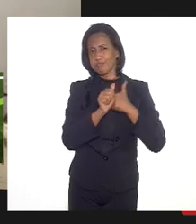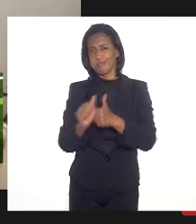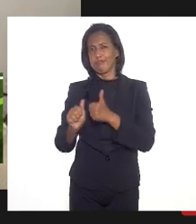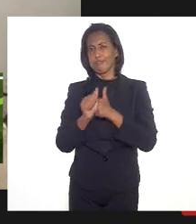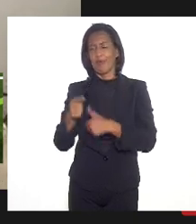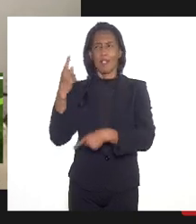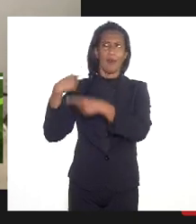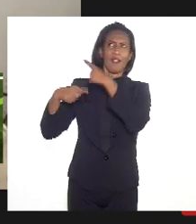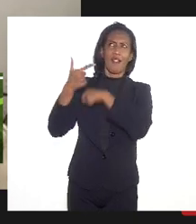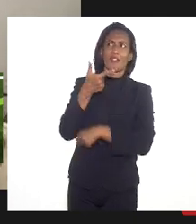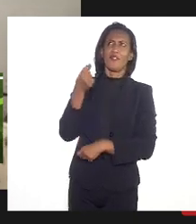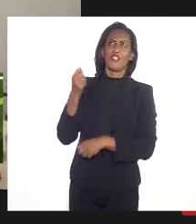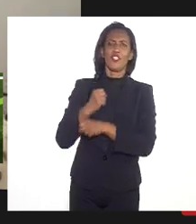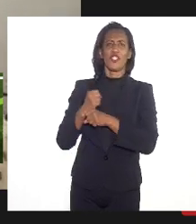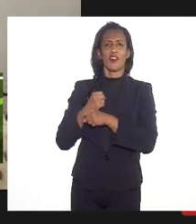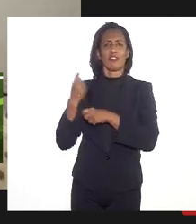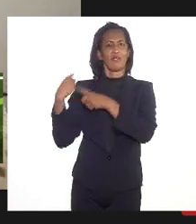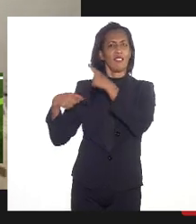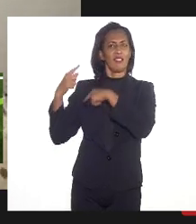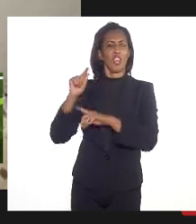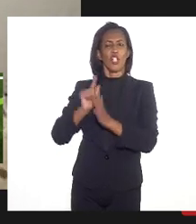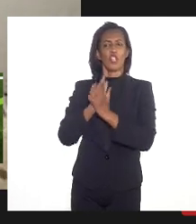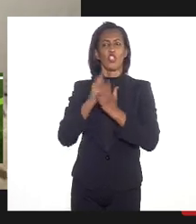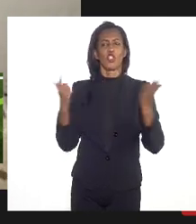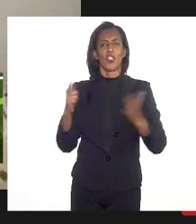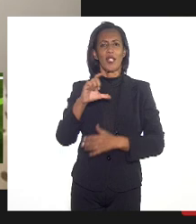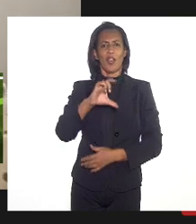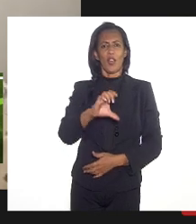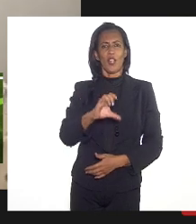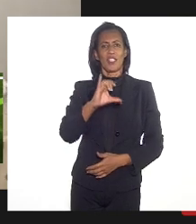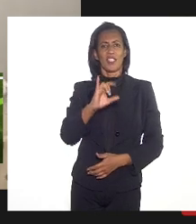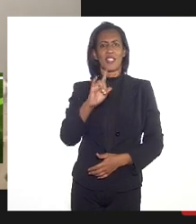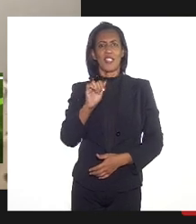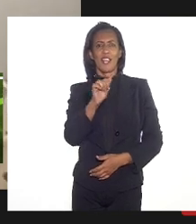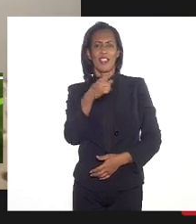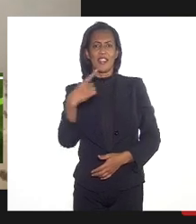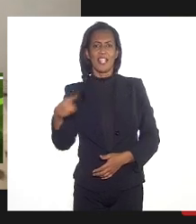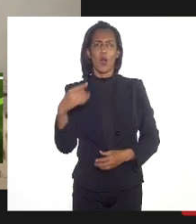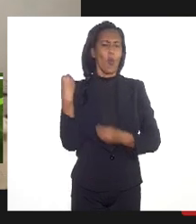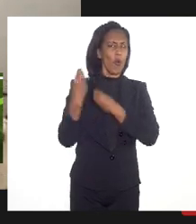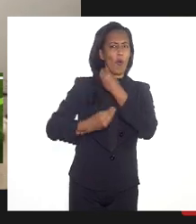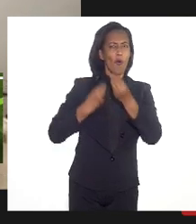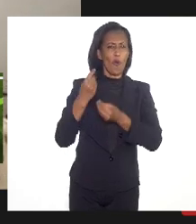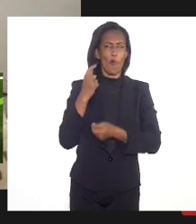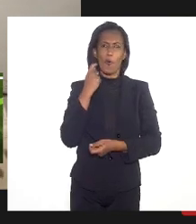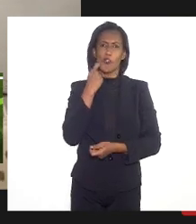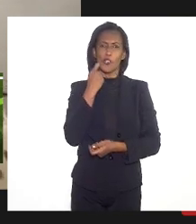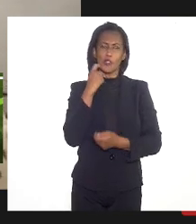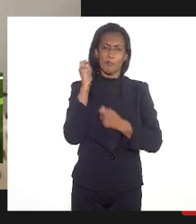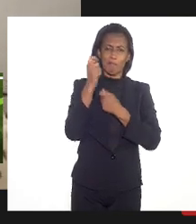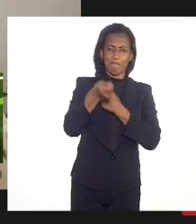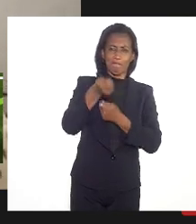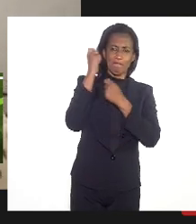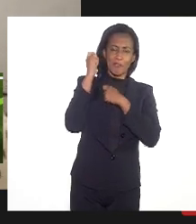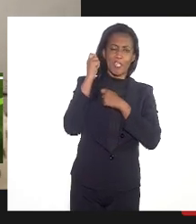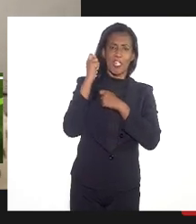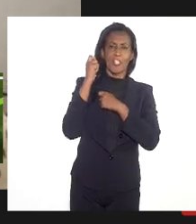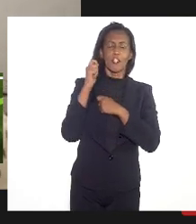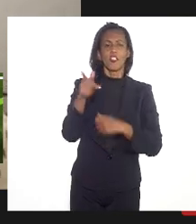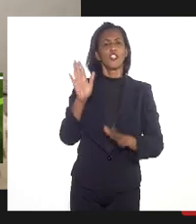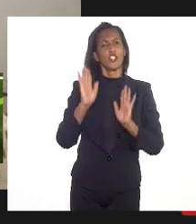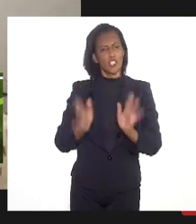há 20 anos atrás, o quanto que as colônias de pescadores da Maré faziam isso. Você está trazendo com